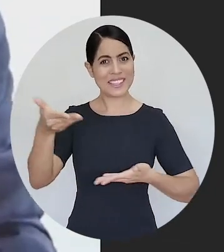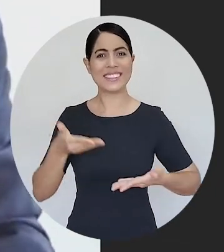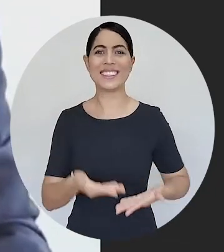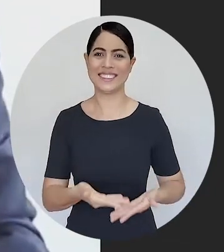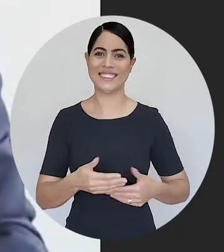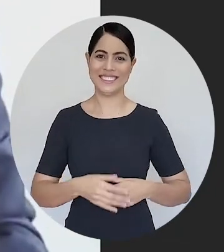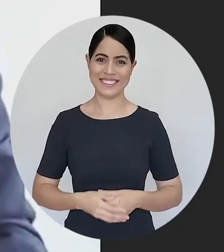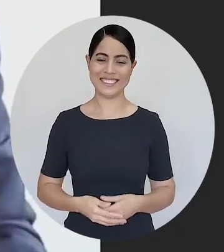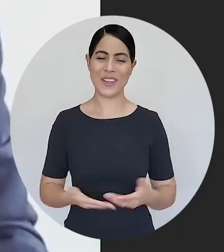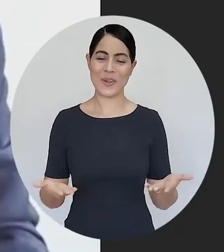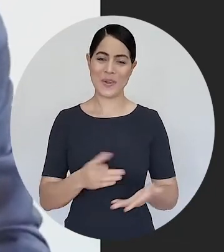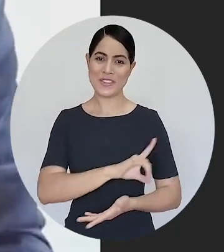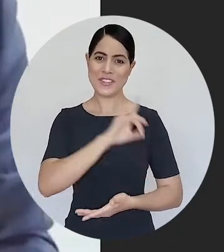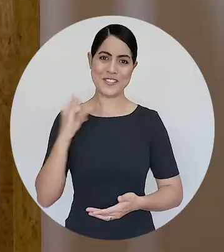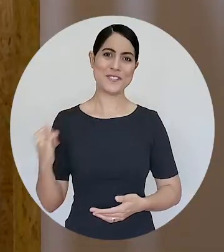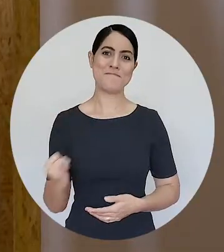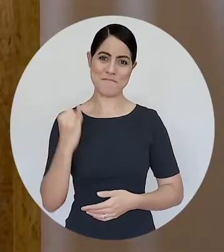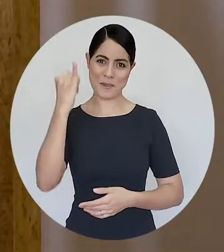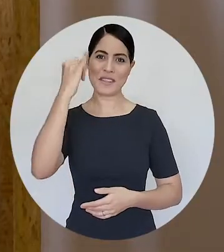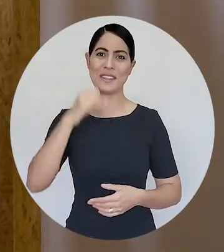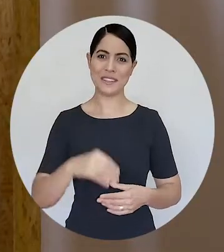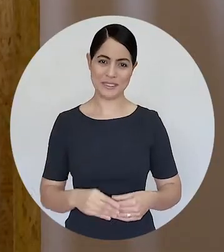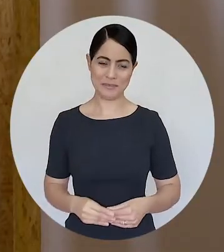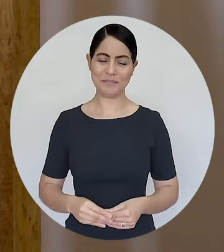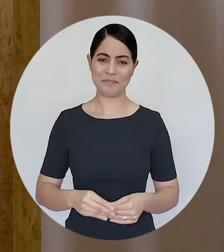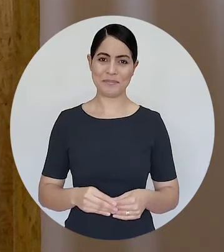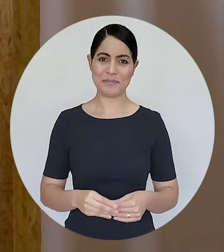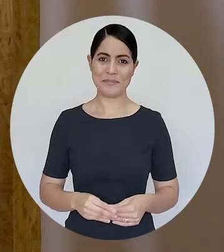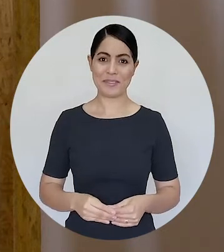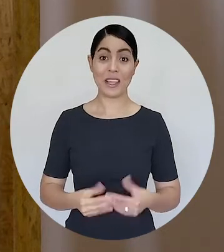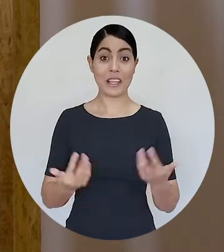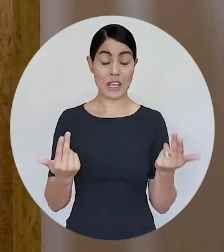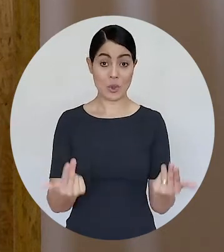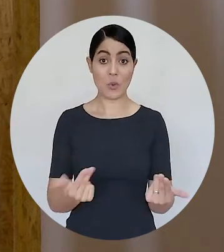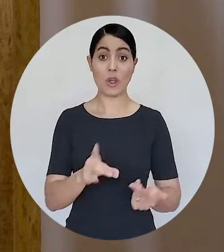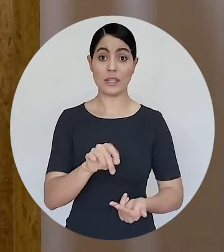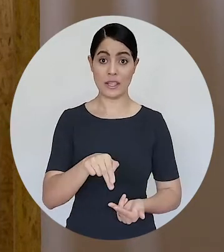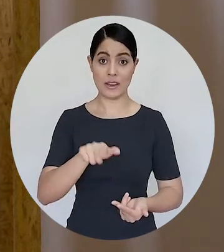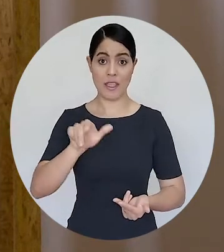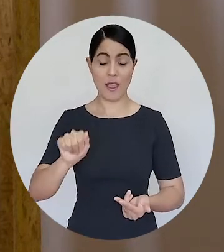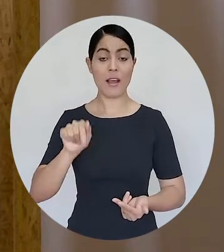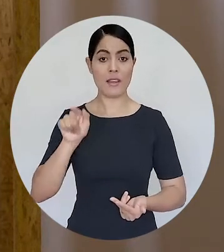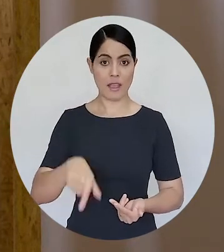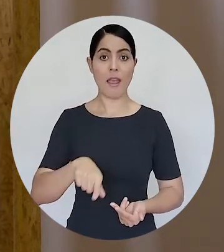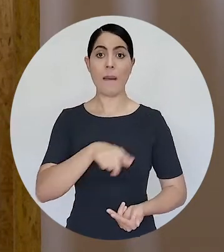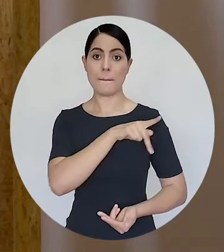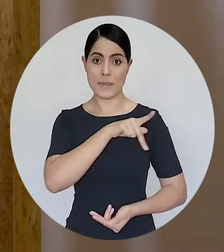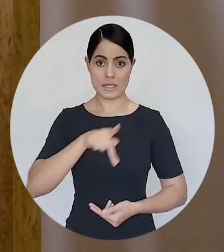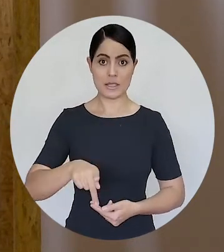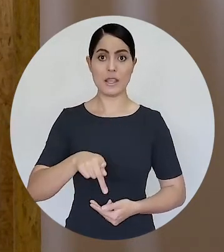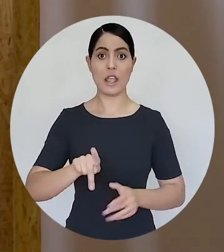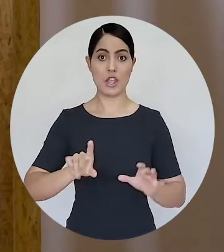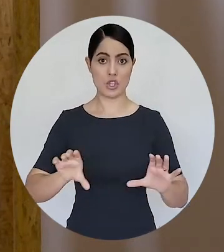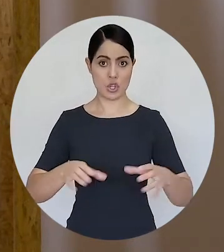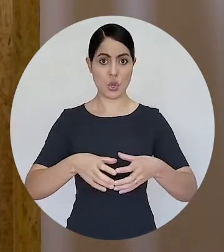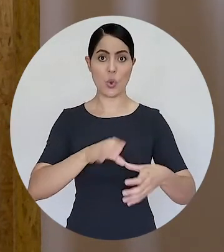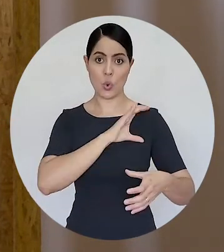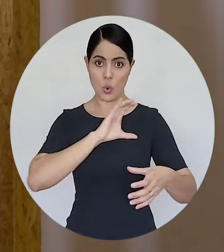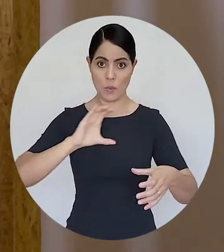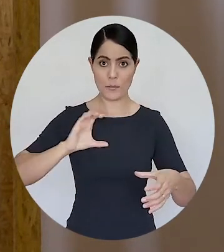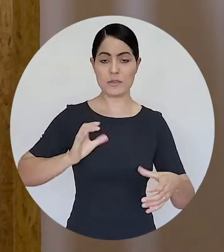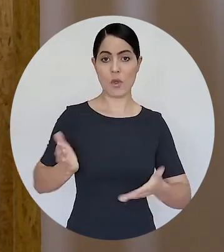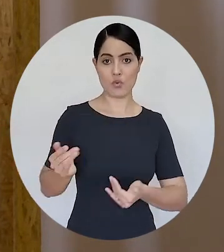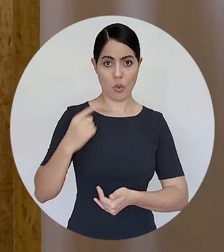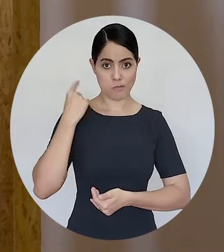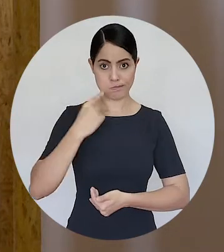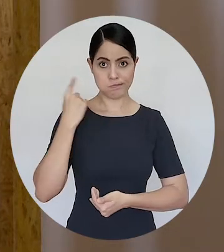muito importante essa data de hoje. No mesmo sentido, a advogada Daniela Teixeira, atual presidente da Comissão Nacional